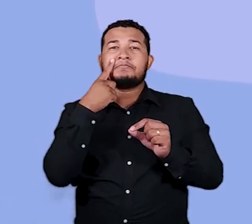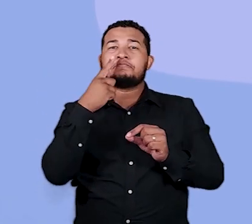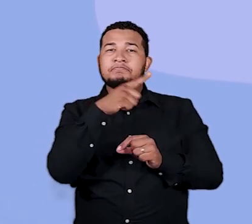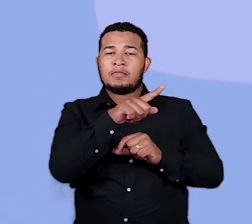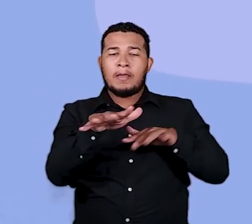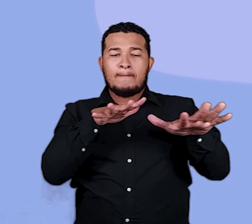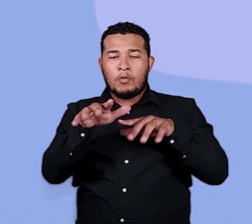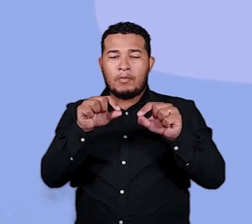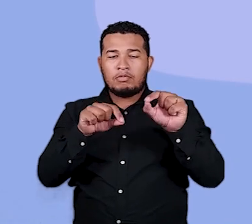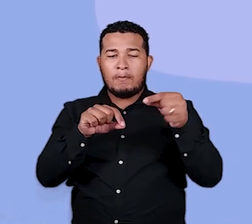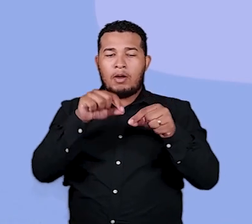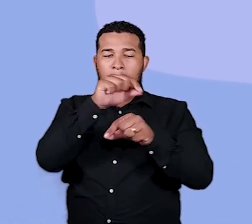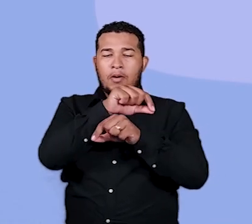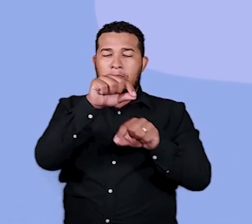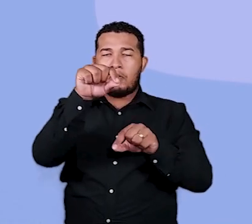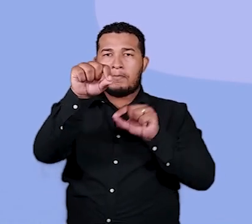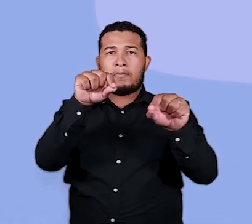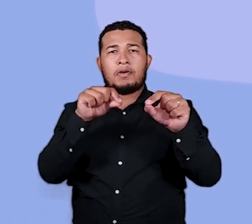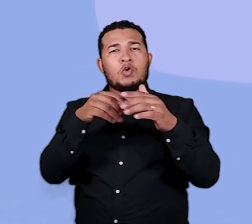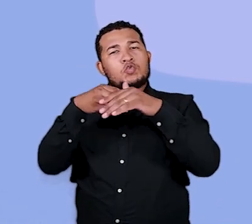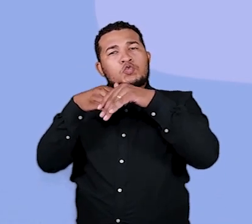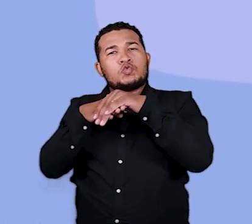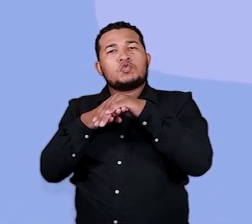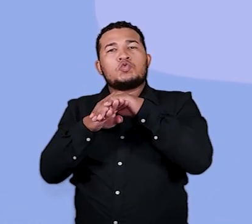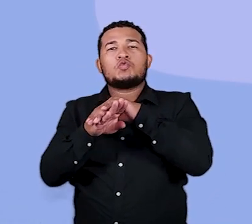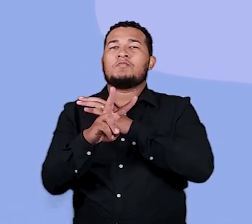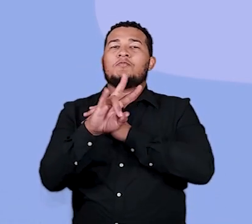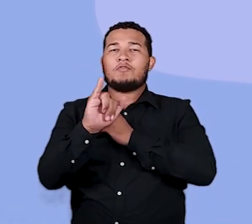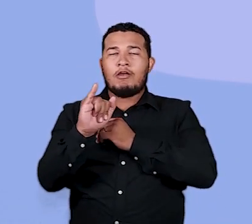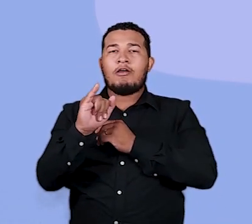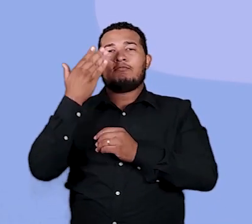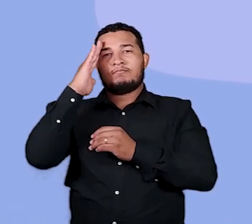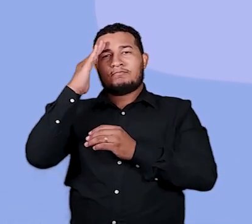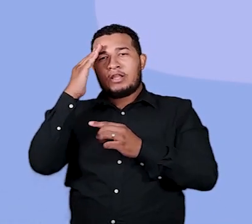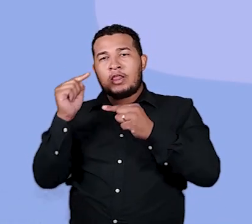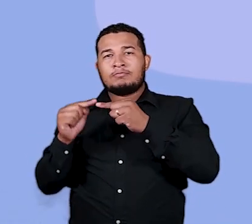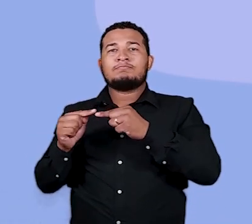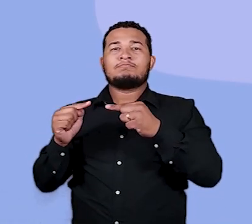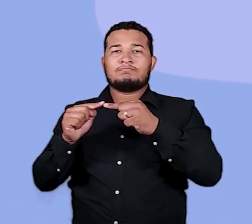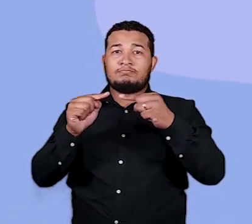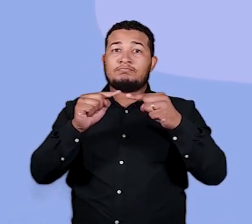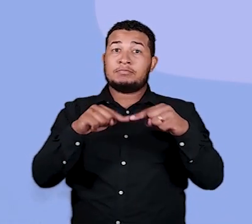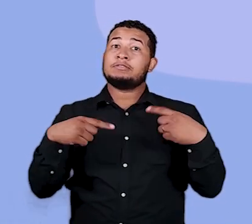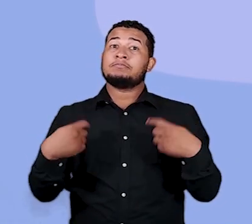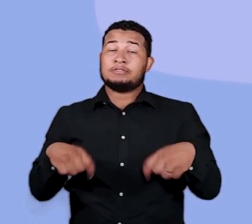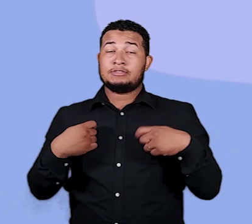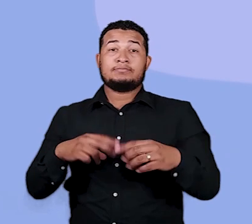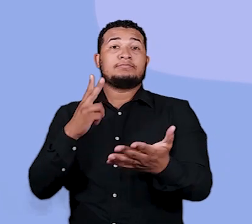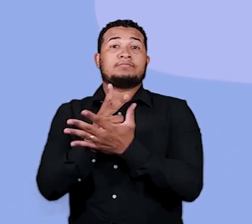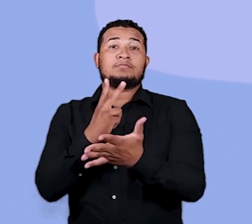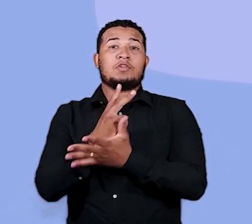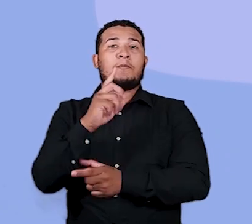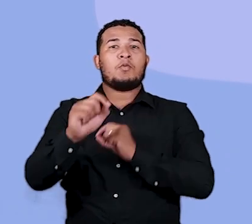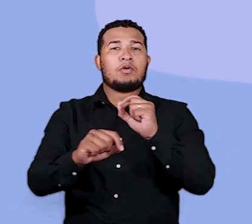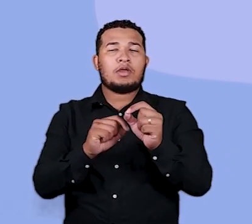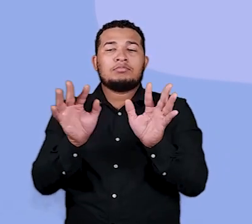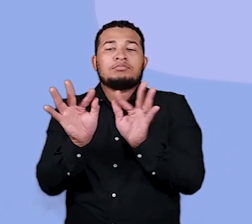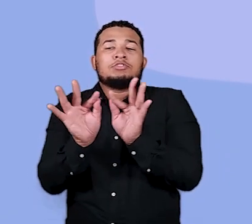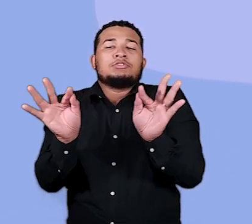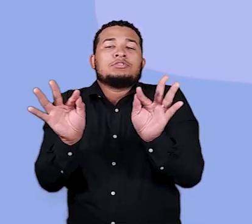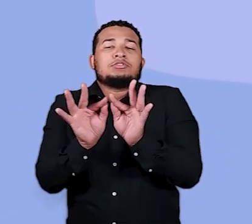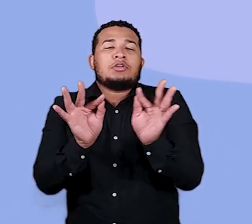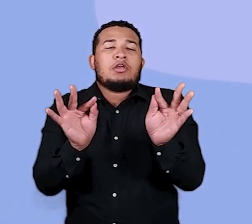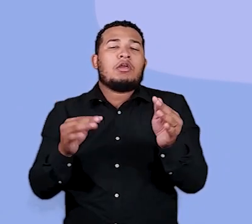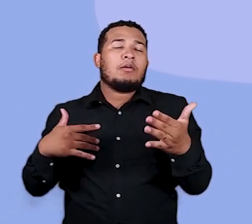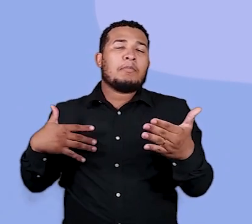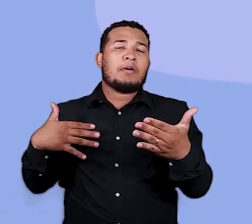exemplo aí no tabuleiro, movimentando as peças, e aí você vai se habituando, vai compreendendo um pouco melhor. Nós precisamos tentar sempre ir dos